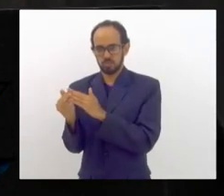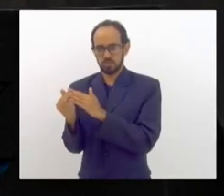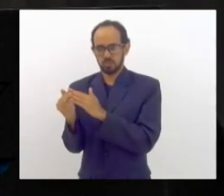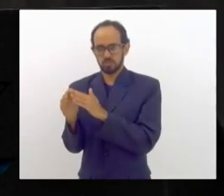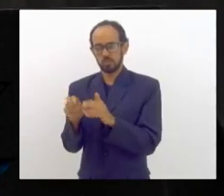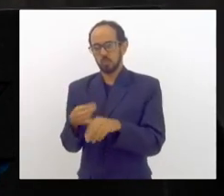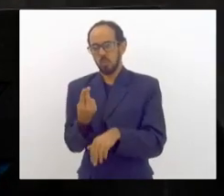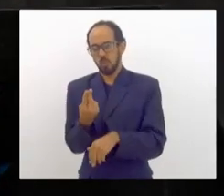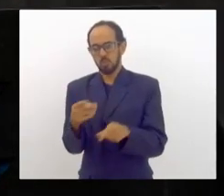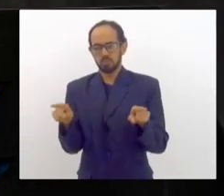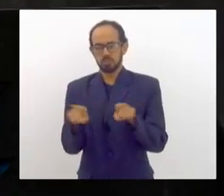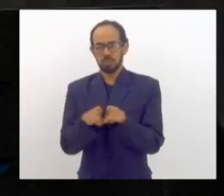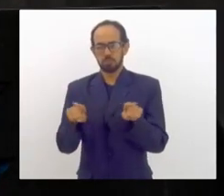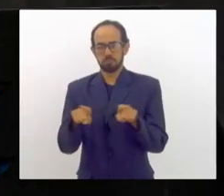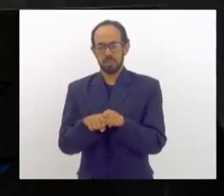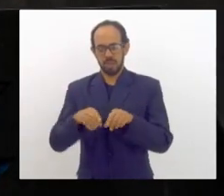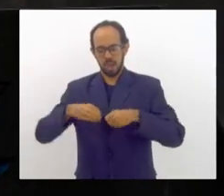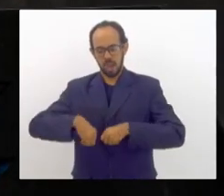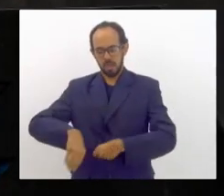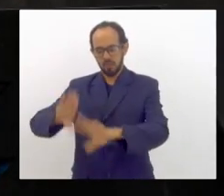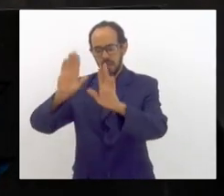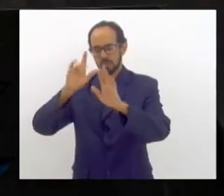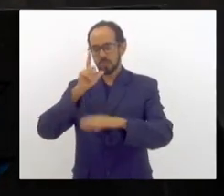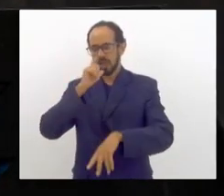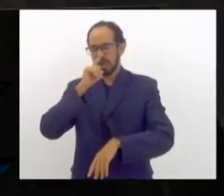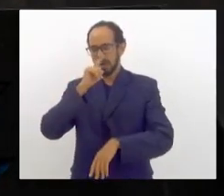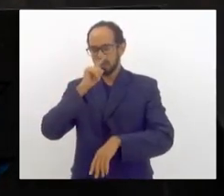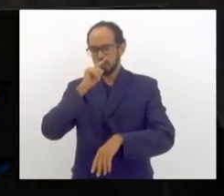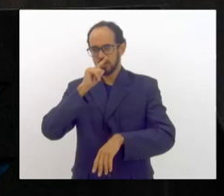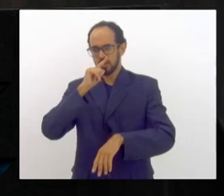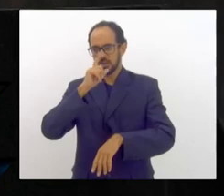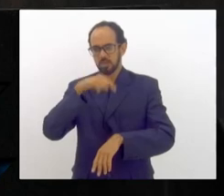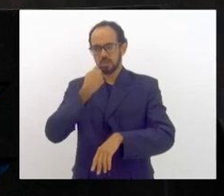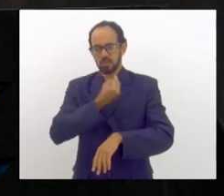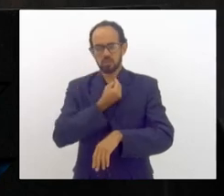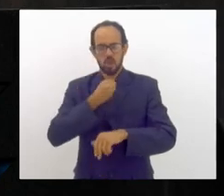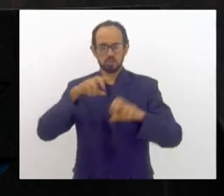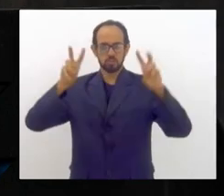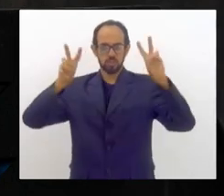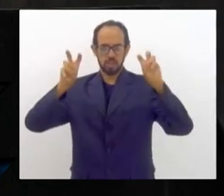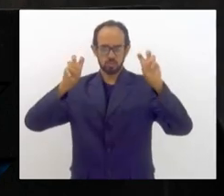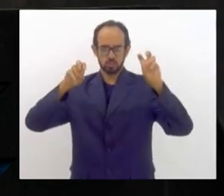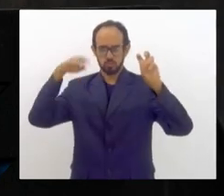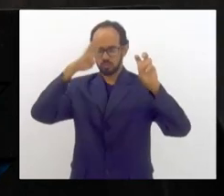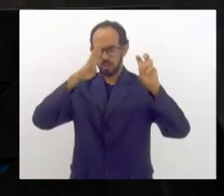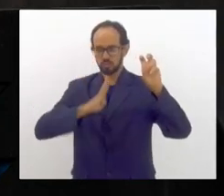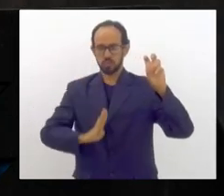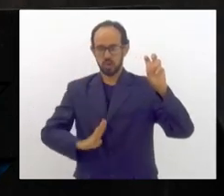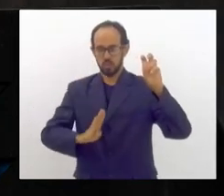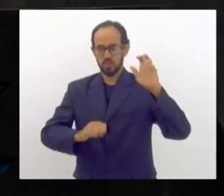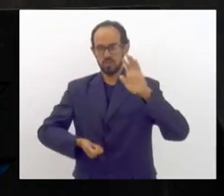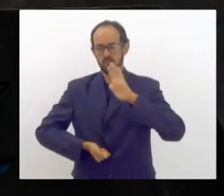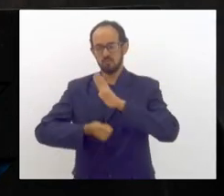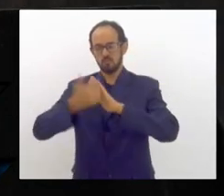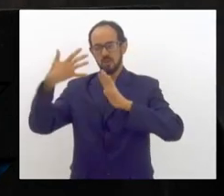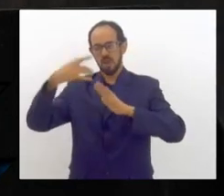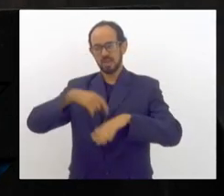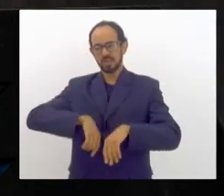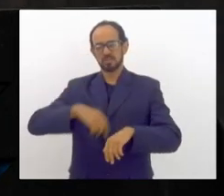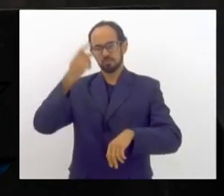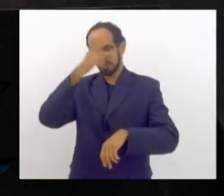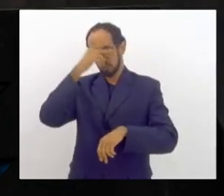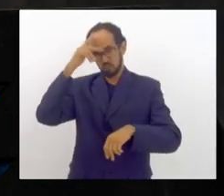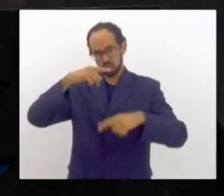ou levado por uma enchente, nós viramos assunto nacional. E muitas figuras políticas vão até a